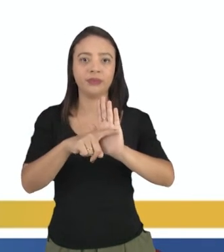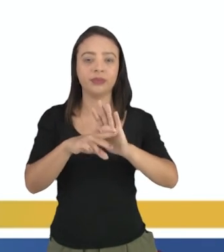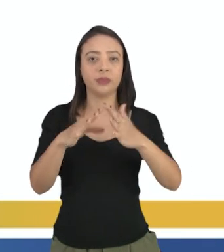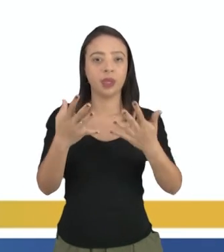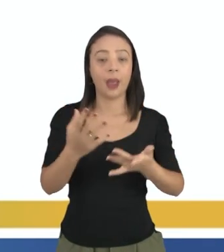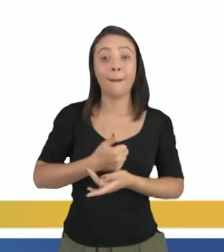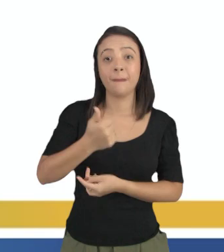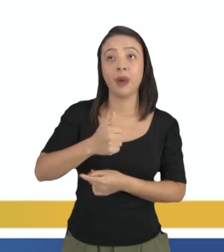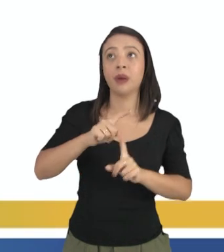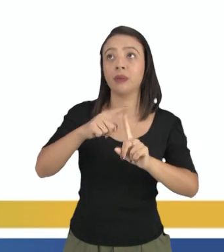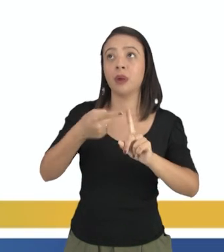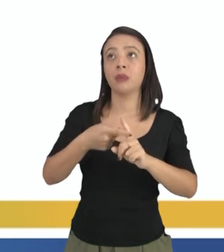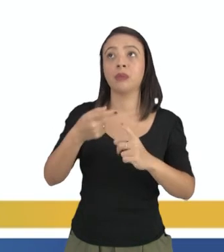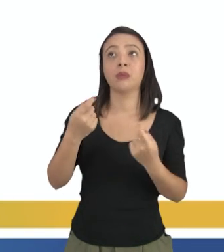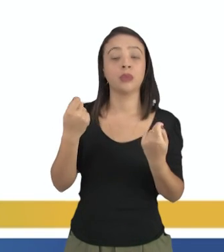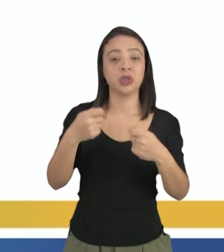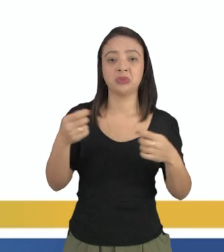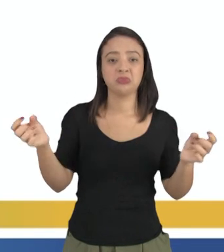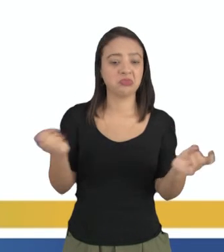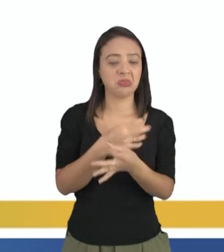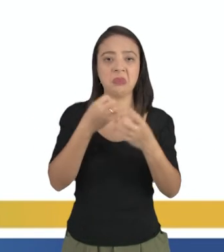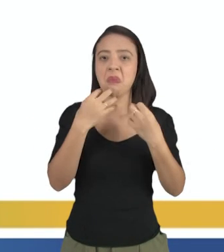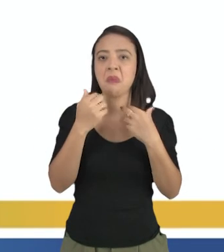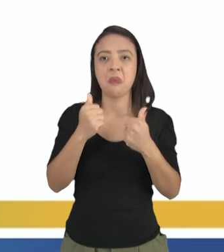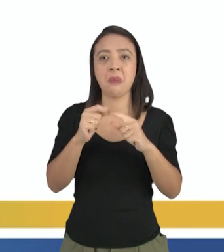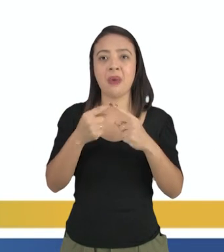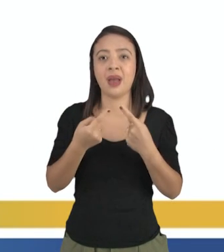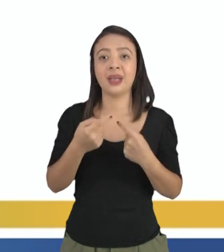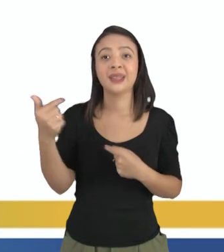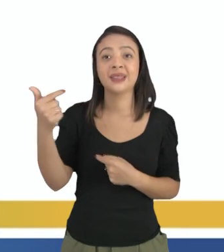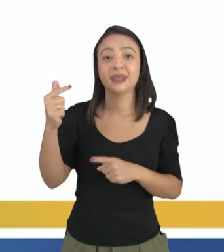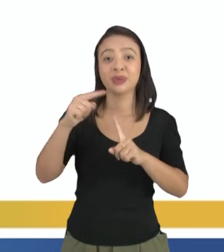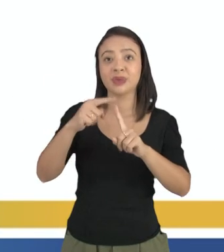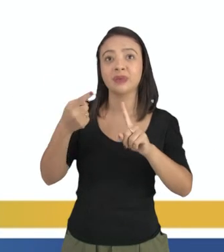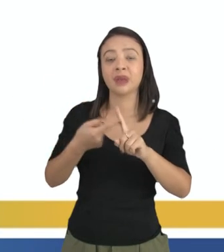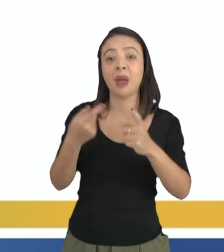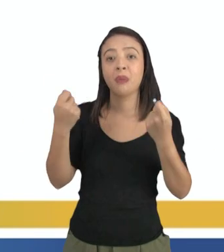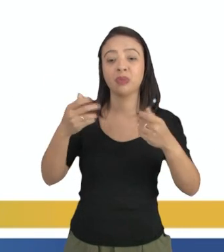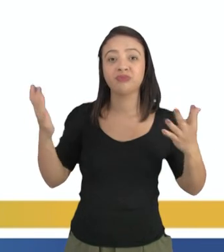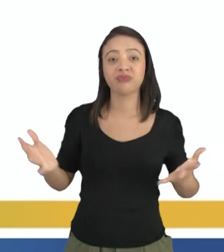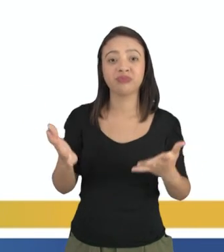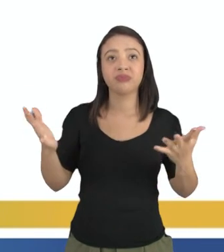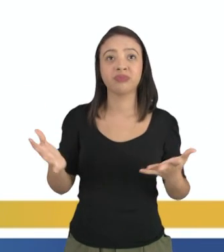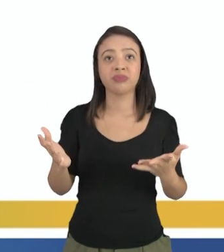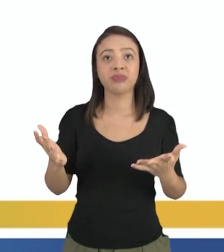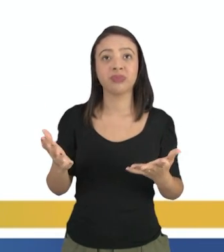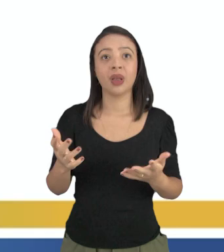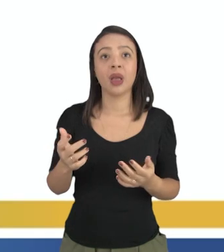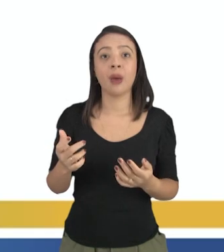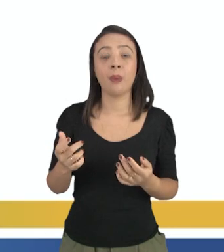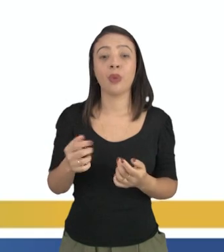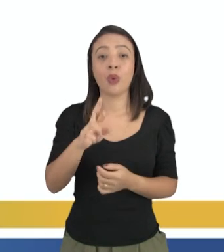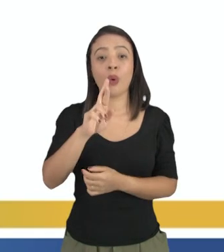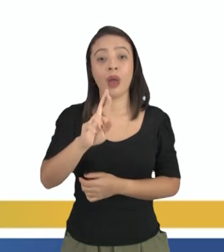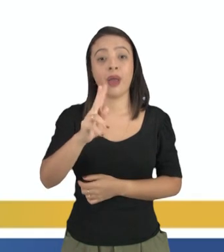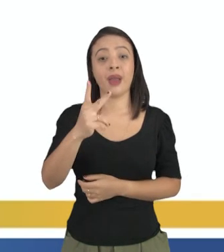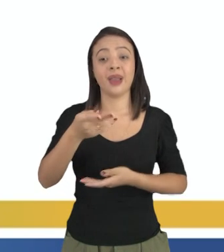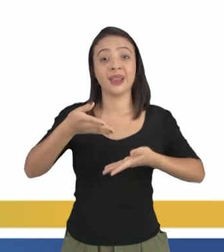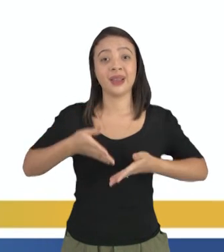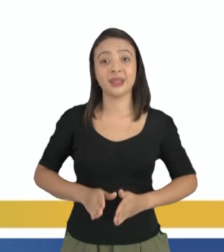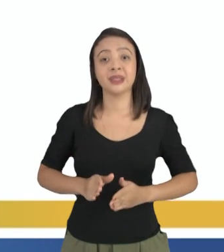primeira gravidez pode dar tudo certo, porém na segunda gravidez pode estimular esses anticorpos para o RH e o bebê pode nascer